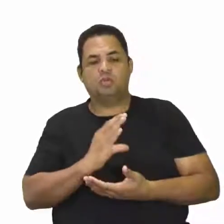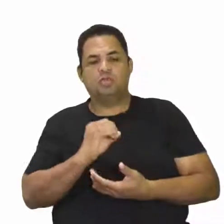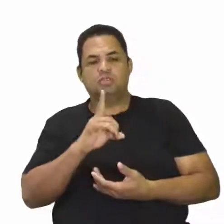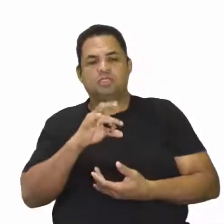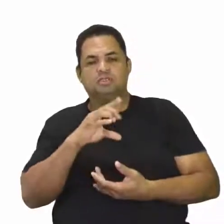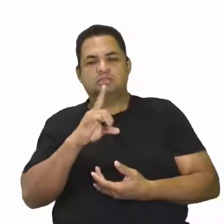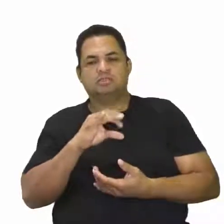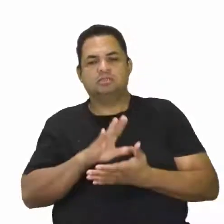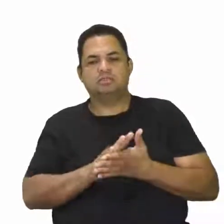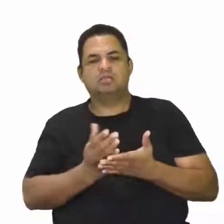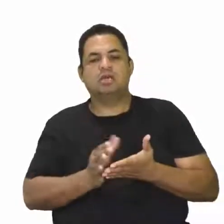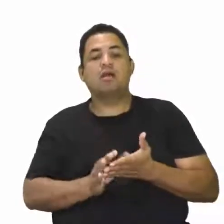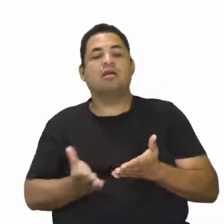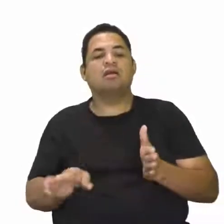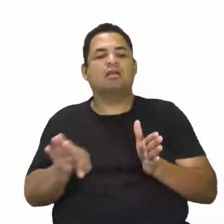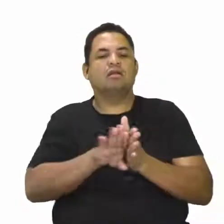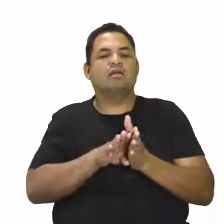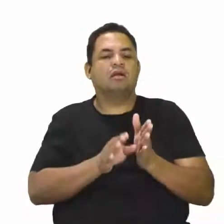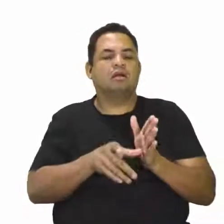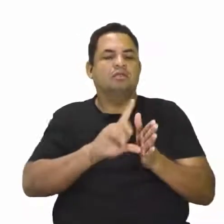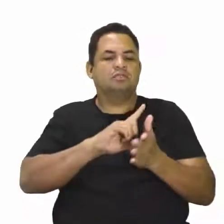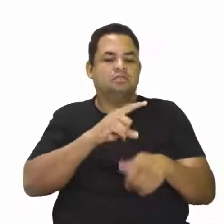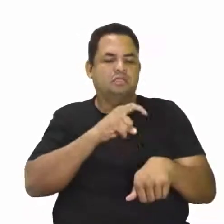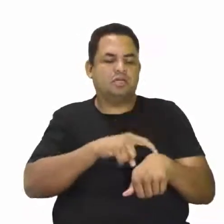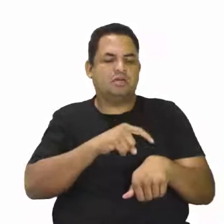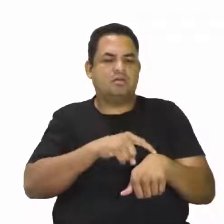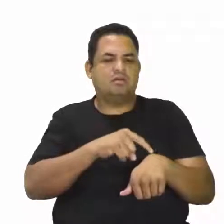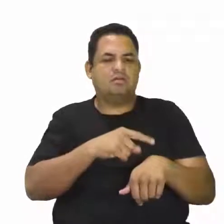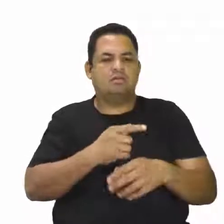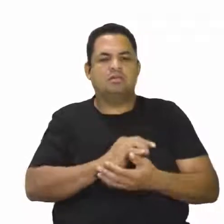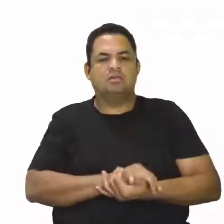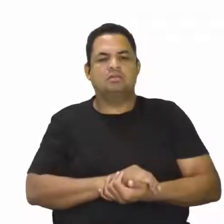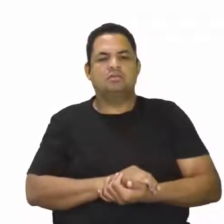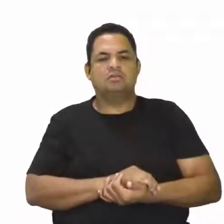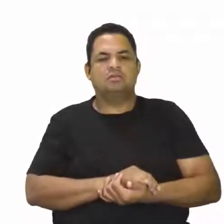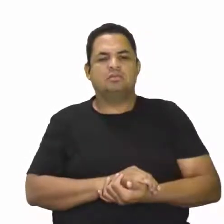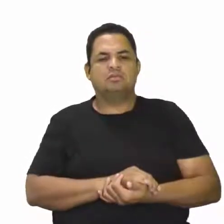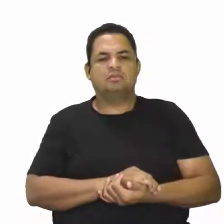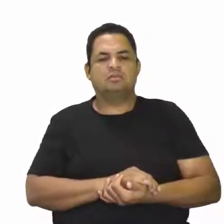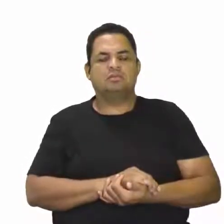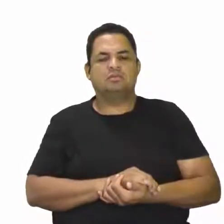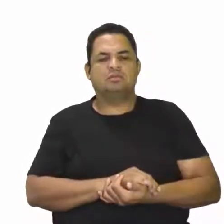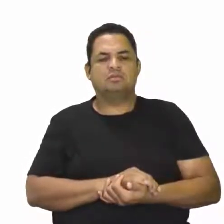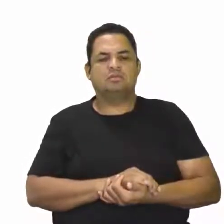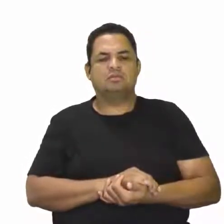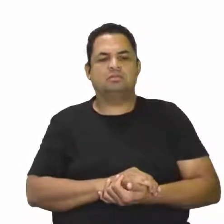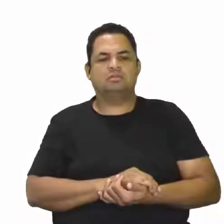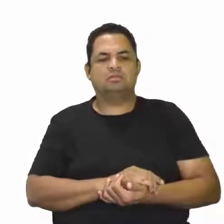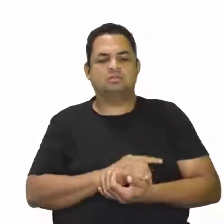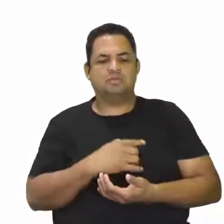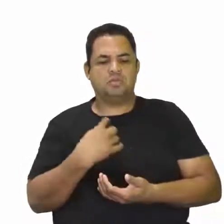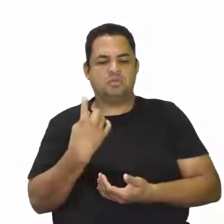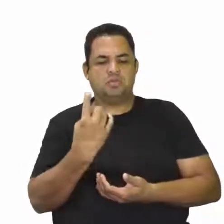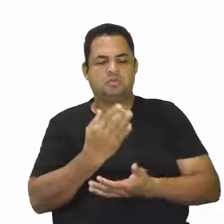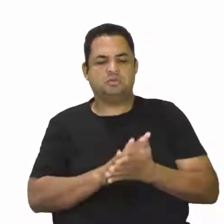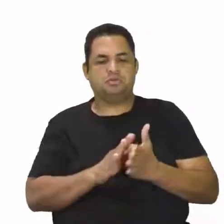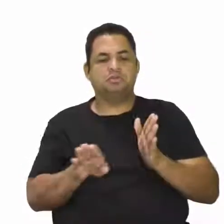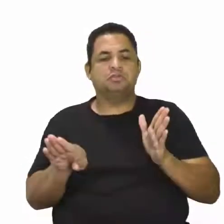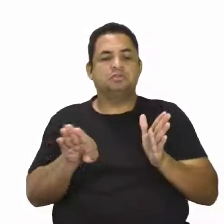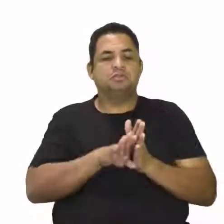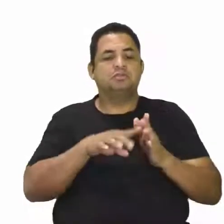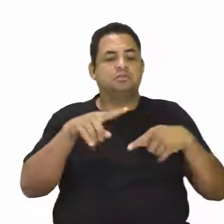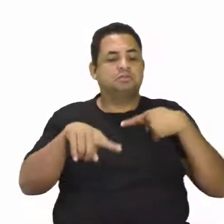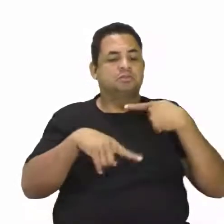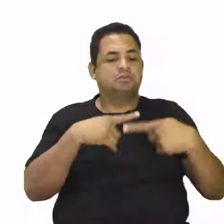chegaram muito antes da hora. Isso mesmo. Llegaremos mucho después de ti. Chegaremos